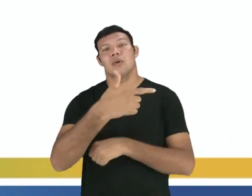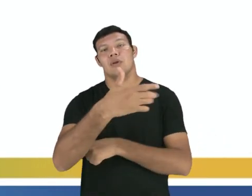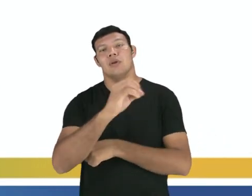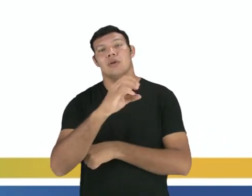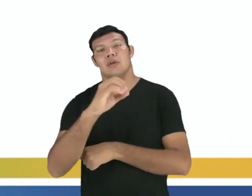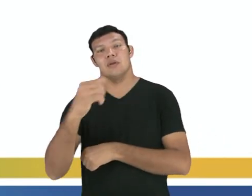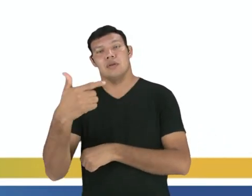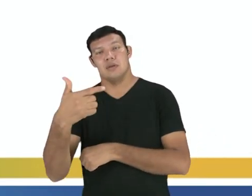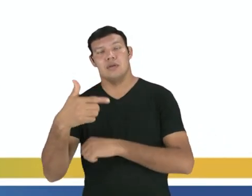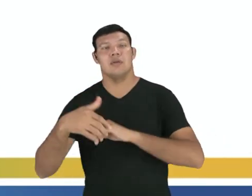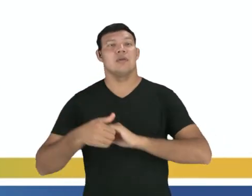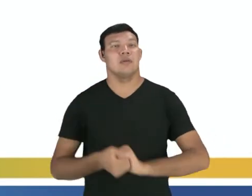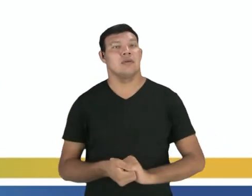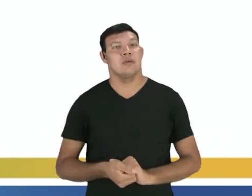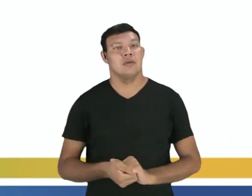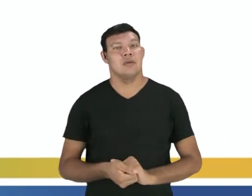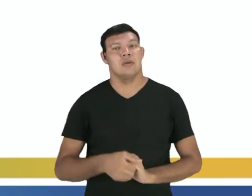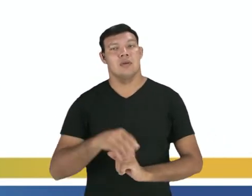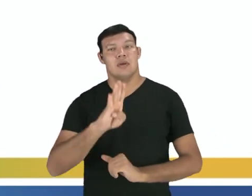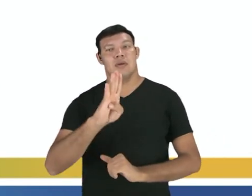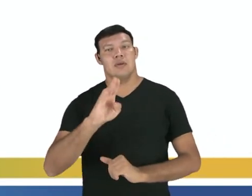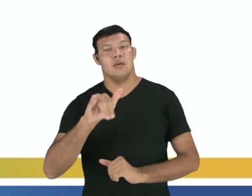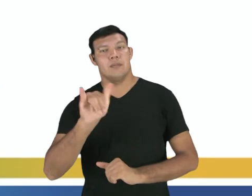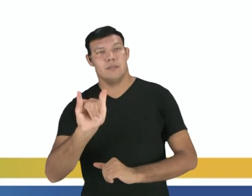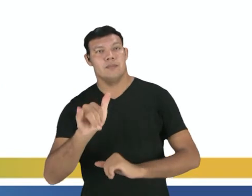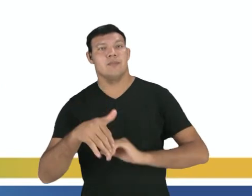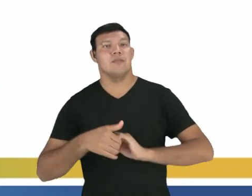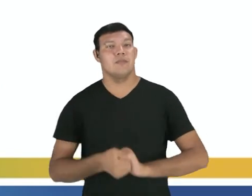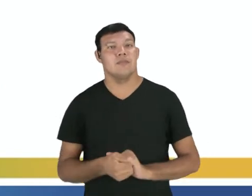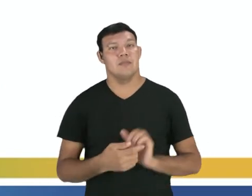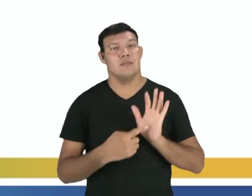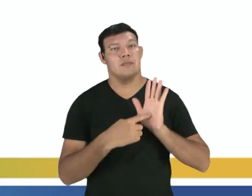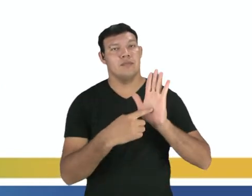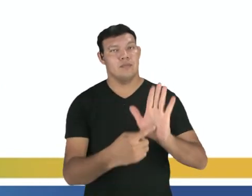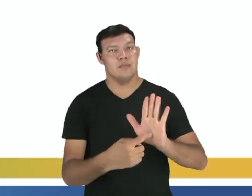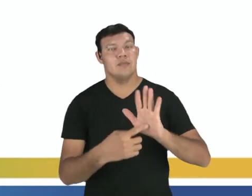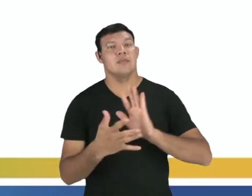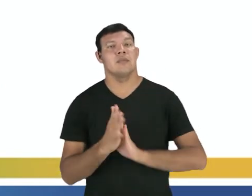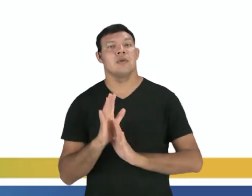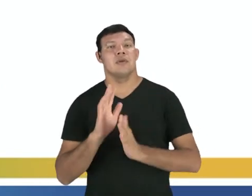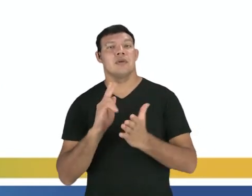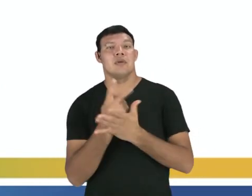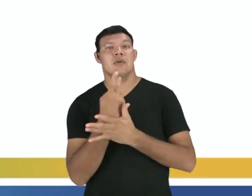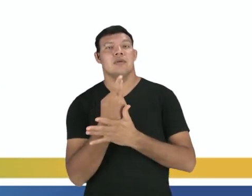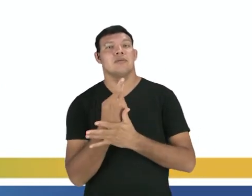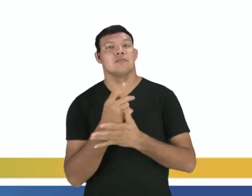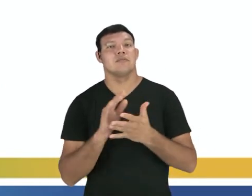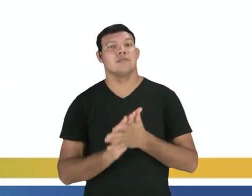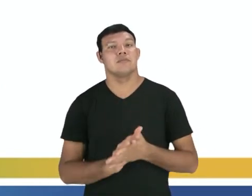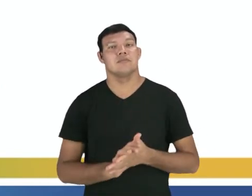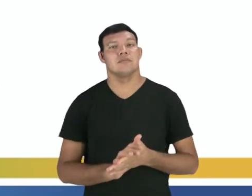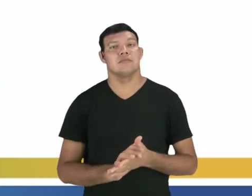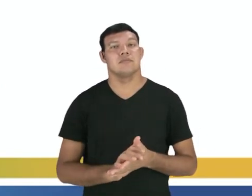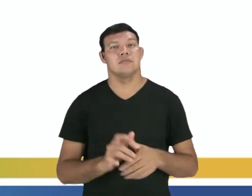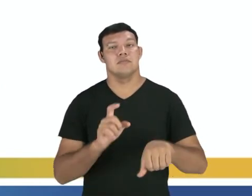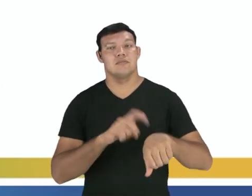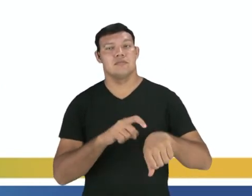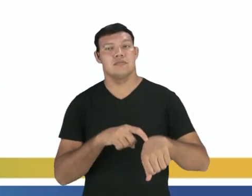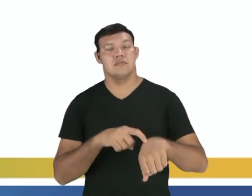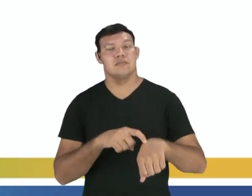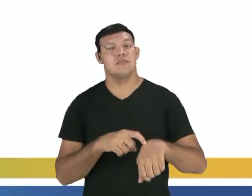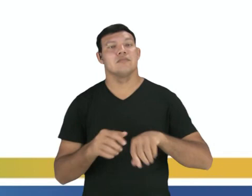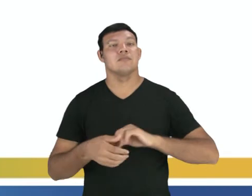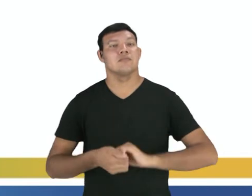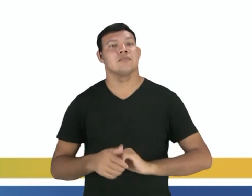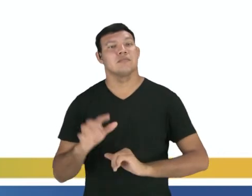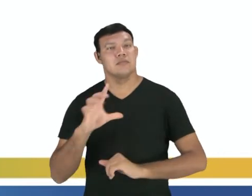e o pai que indica ele serve para indicar um evento que não capaz hino terminado o tempo